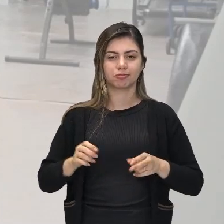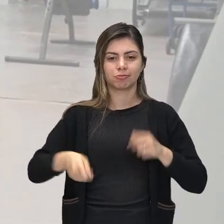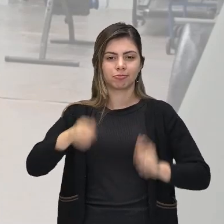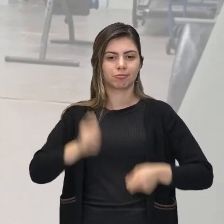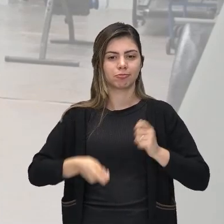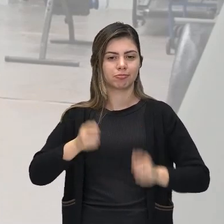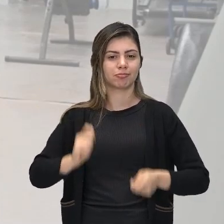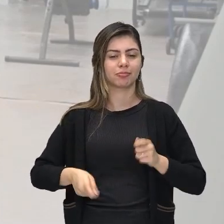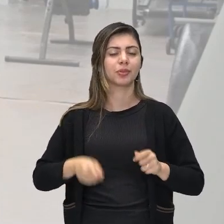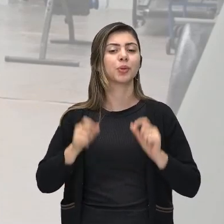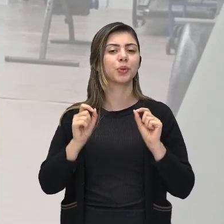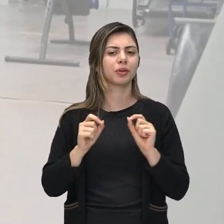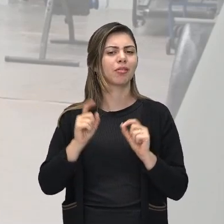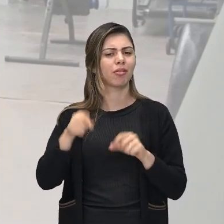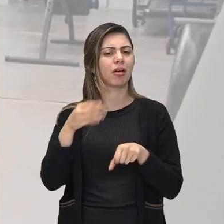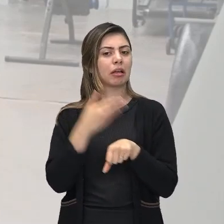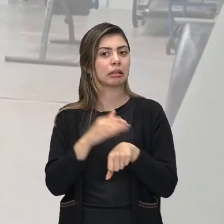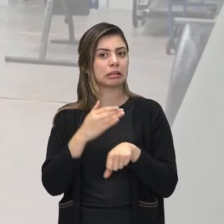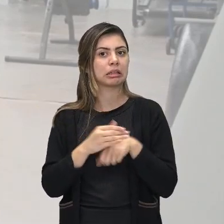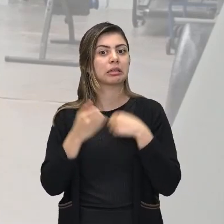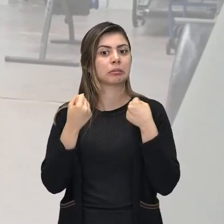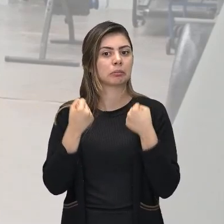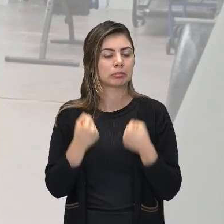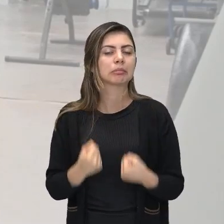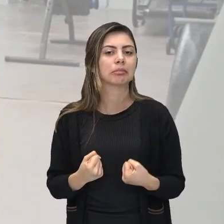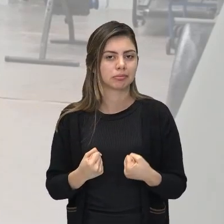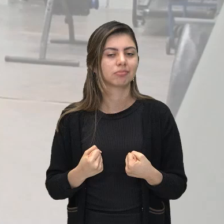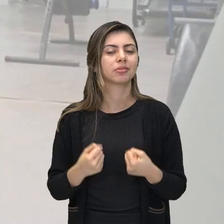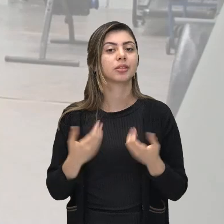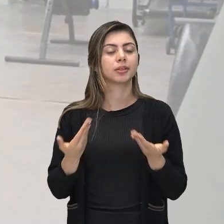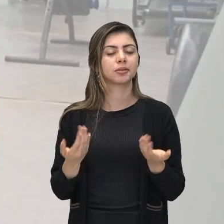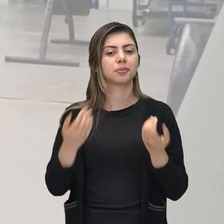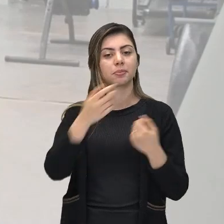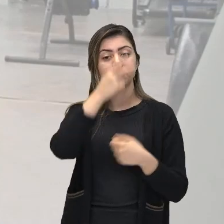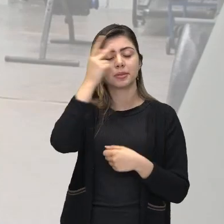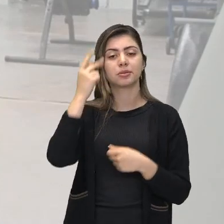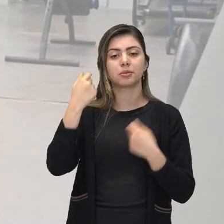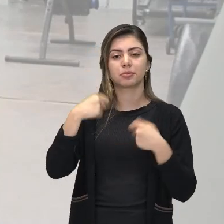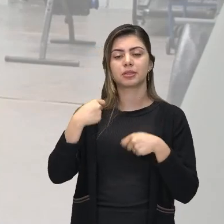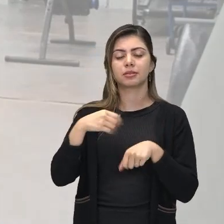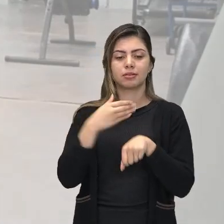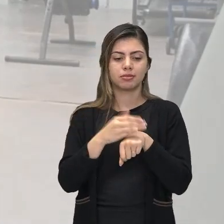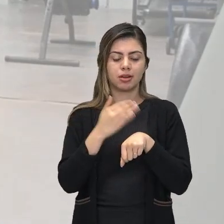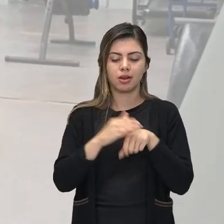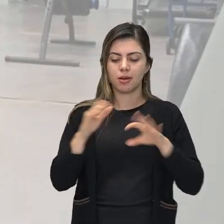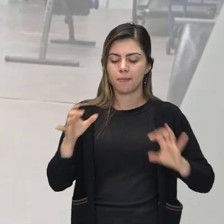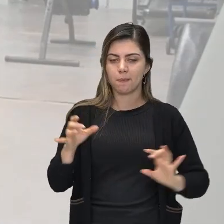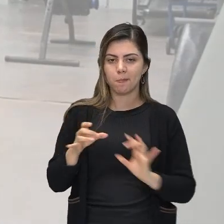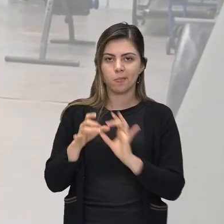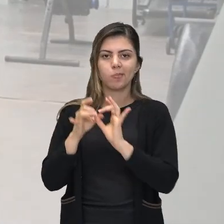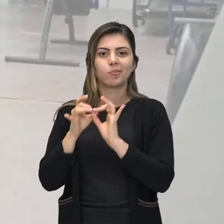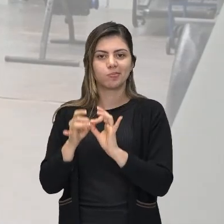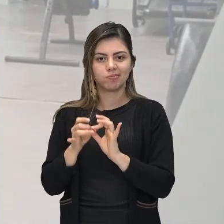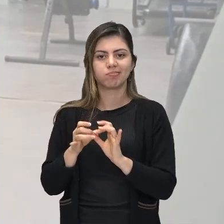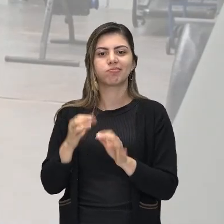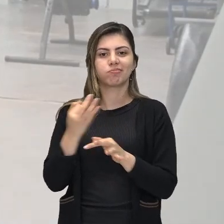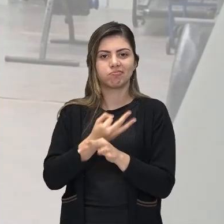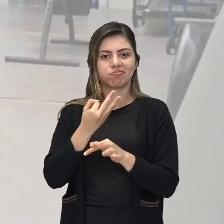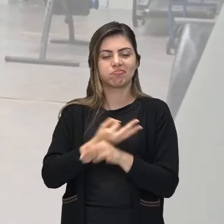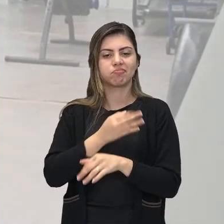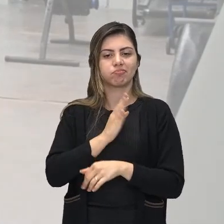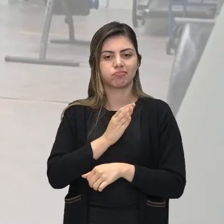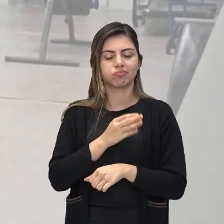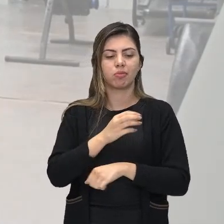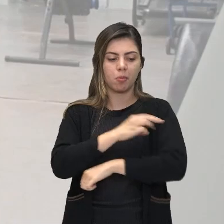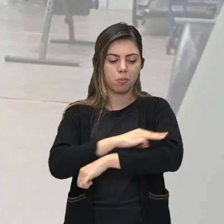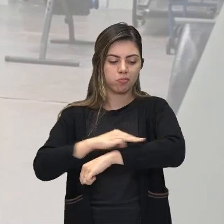que são treinos bem intensos e onde você vai trabalhar essas capacidades de força, resistência muscular,